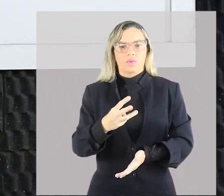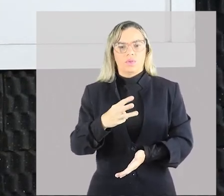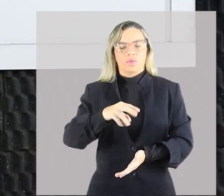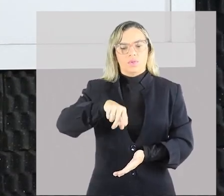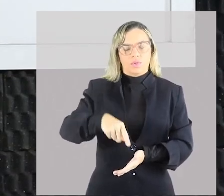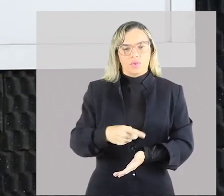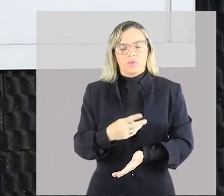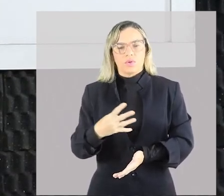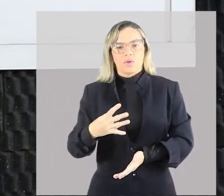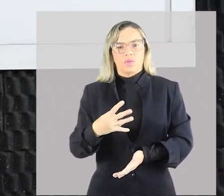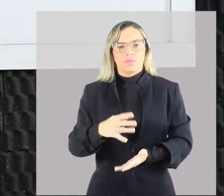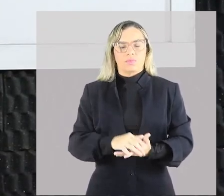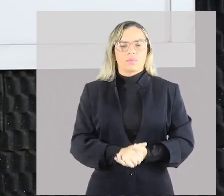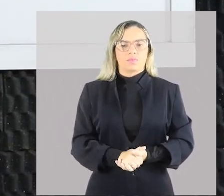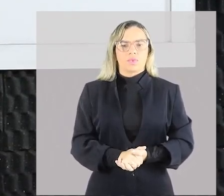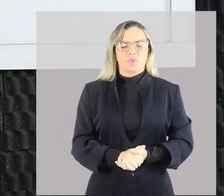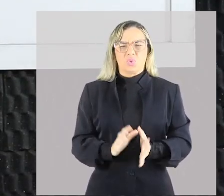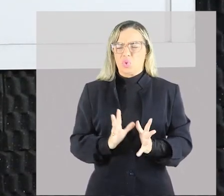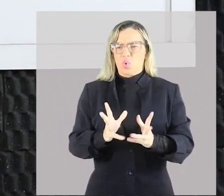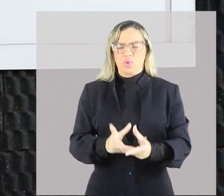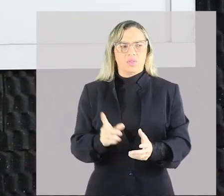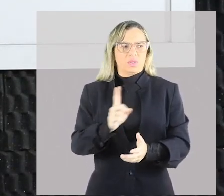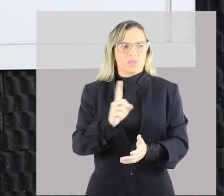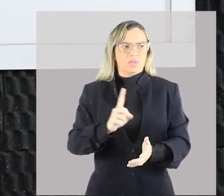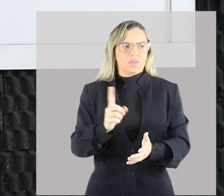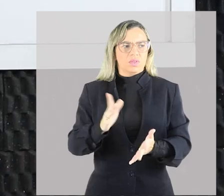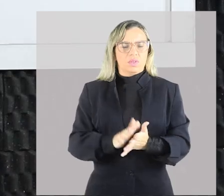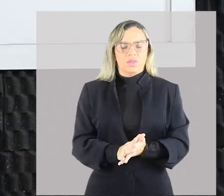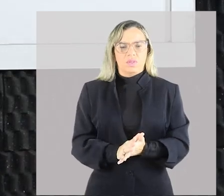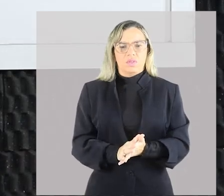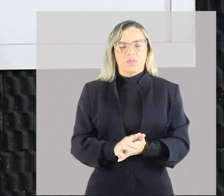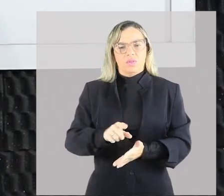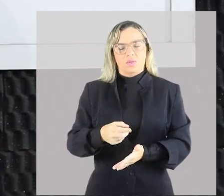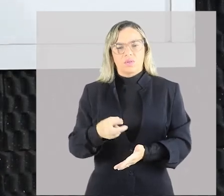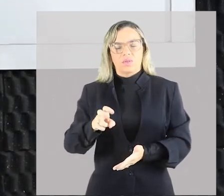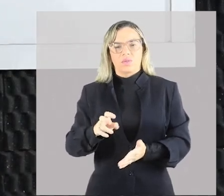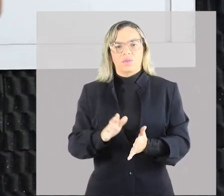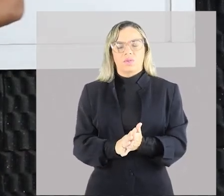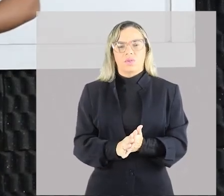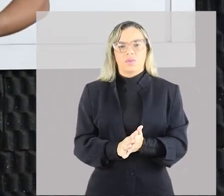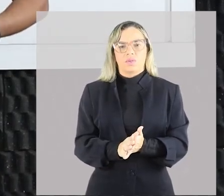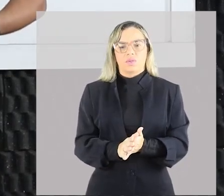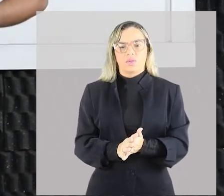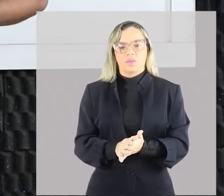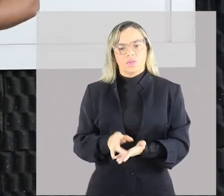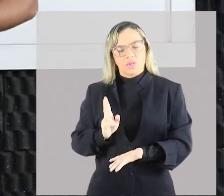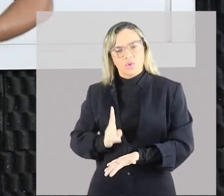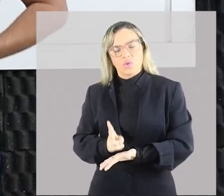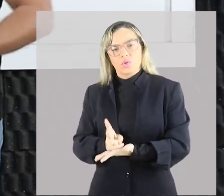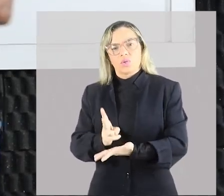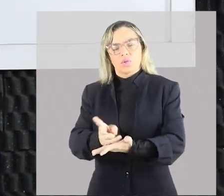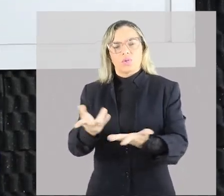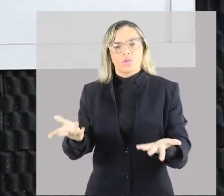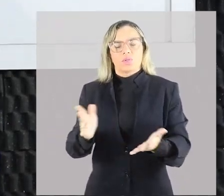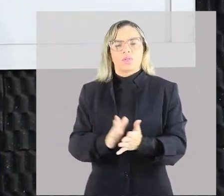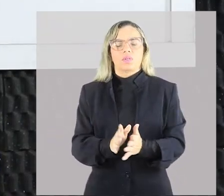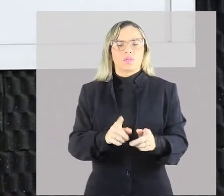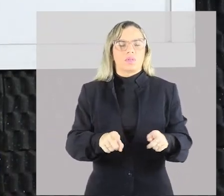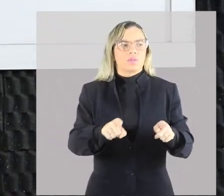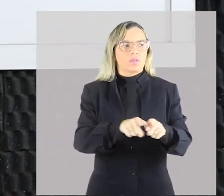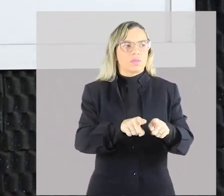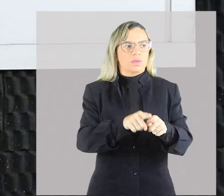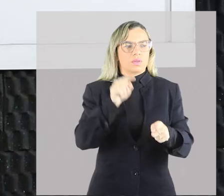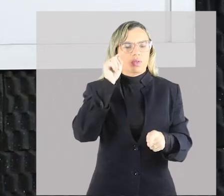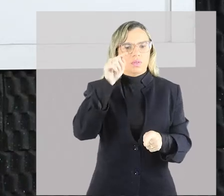todos. Não, não dá mesmo. Porque existe, daqui a pouco a gente vai ver, um conjunto finito de elementos, né? Como esse meu conjunto